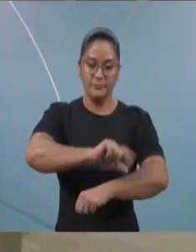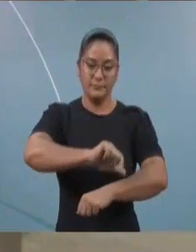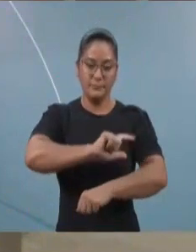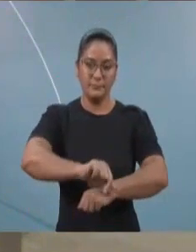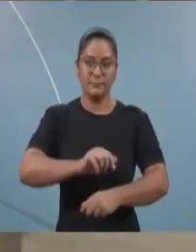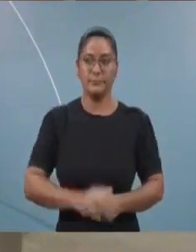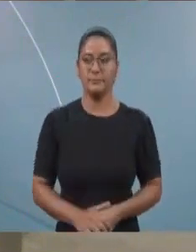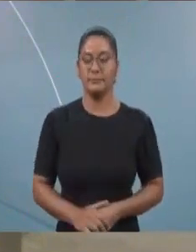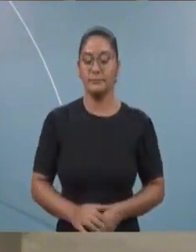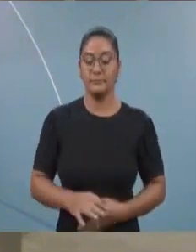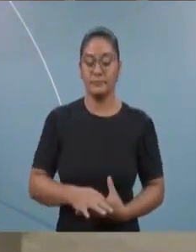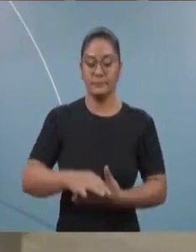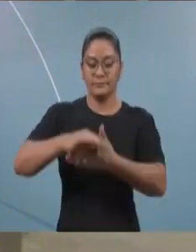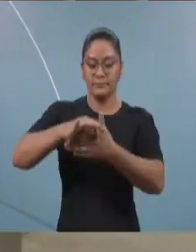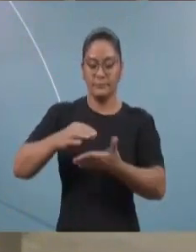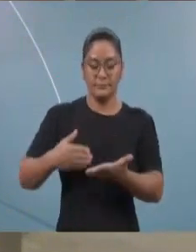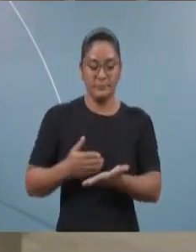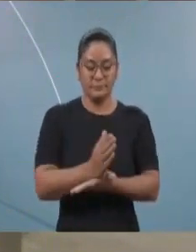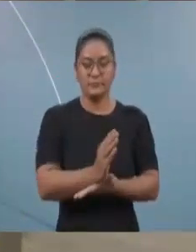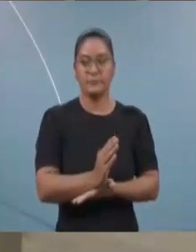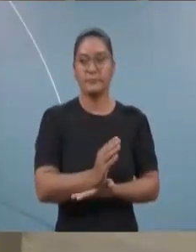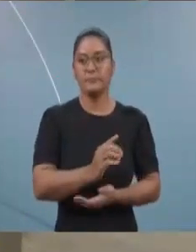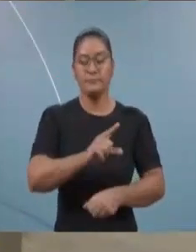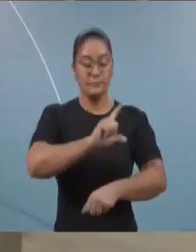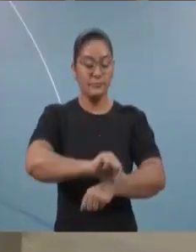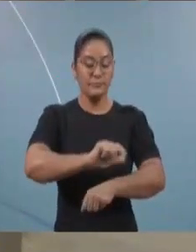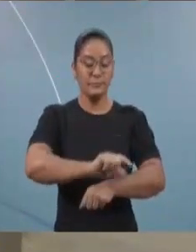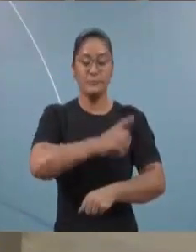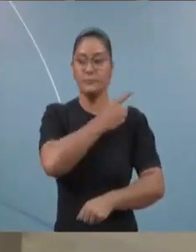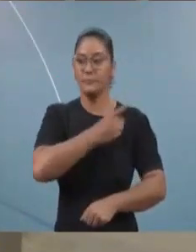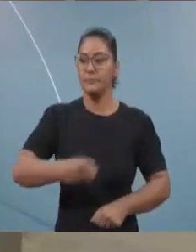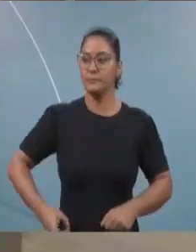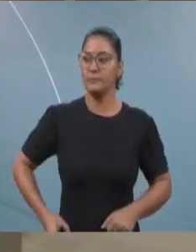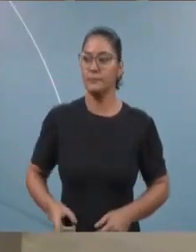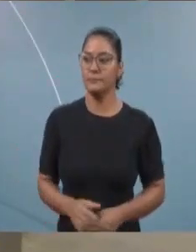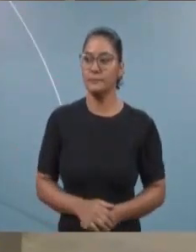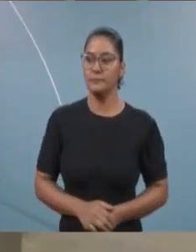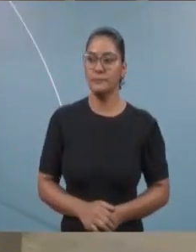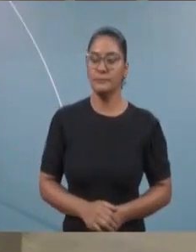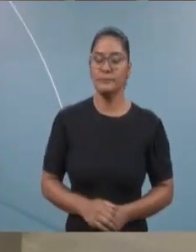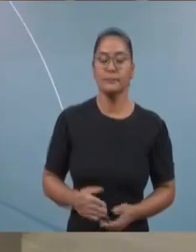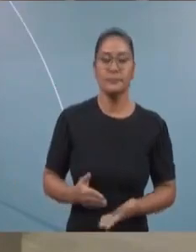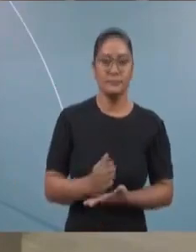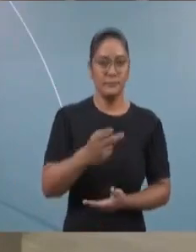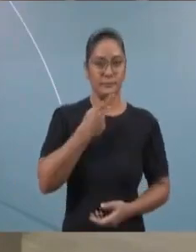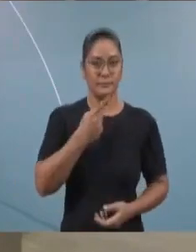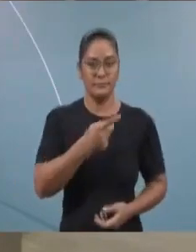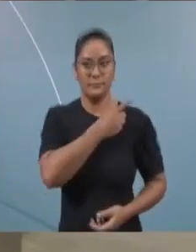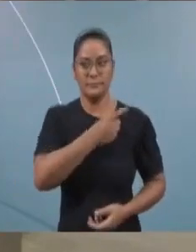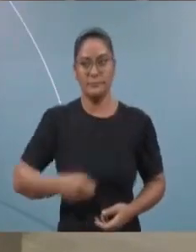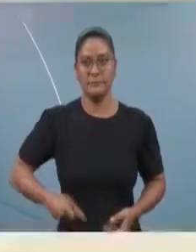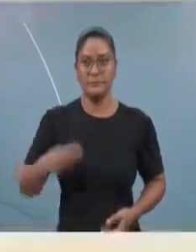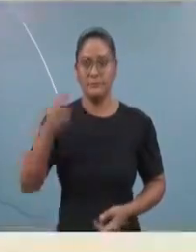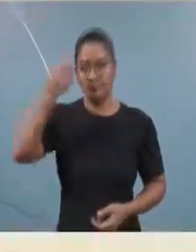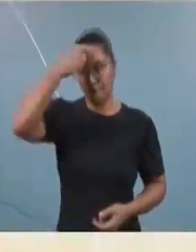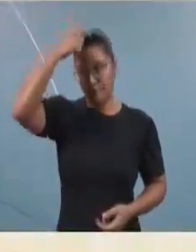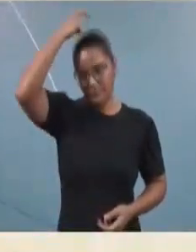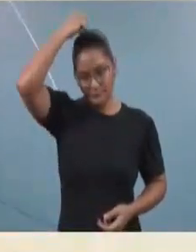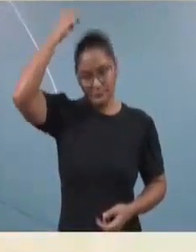das lideranças passamos os hor o horário destinado aos senhores deputados passo a palavra à deputada eudiane